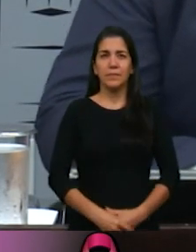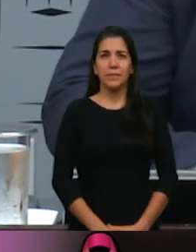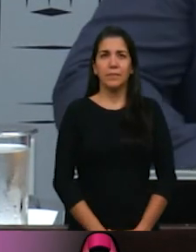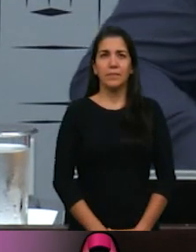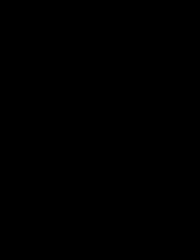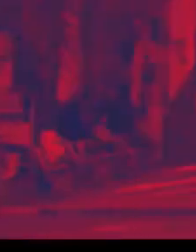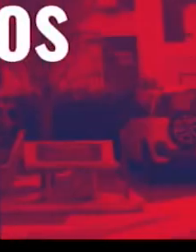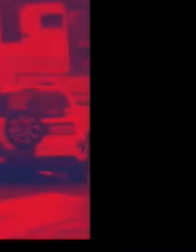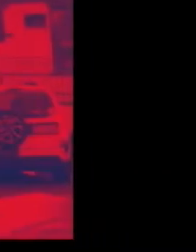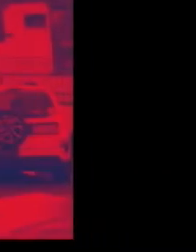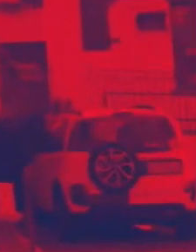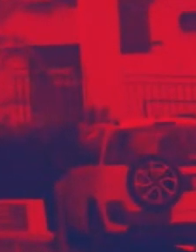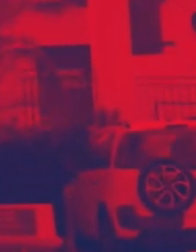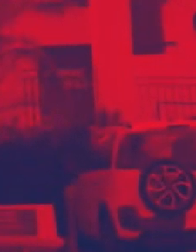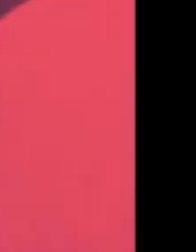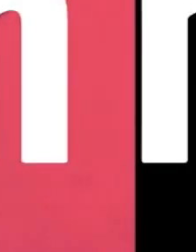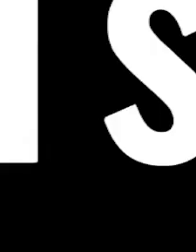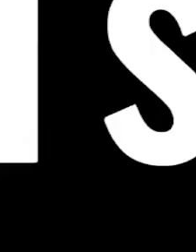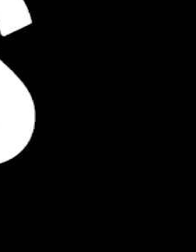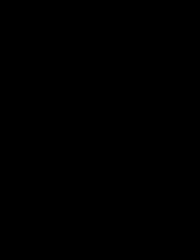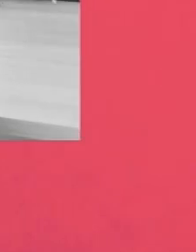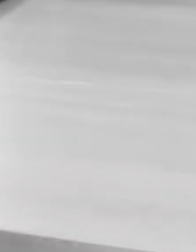população.